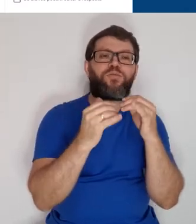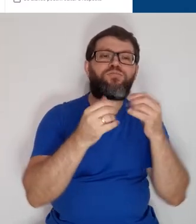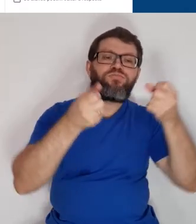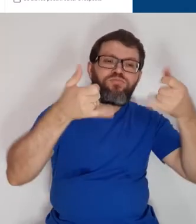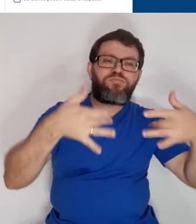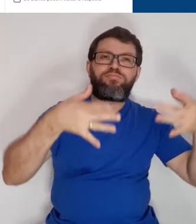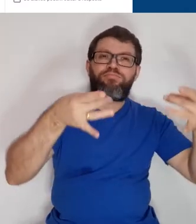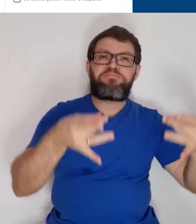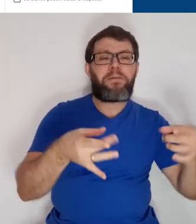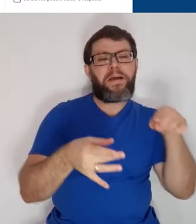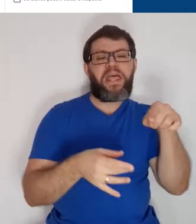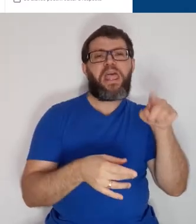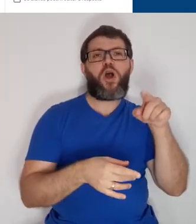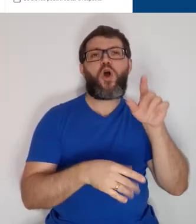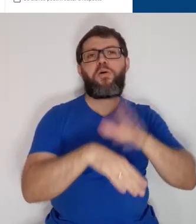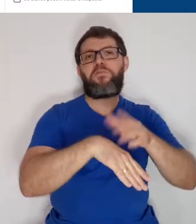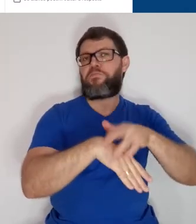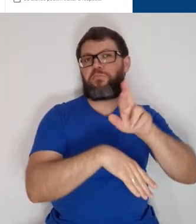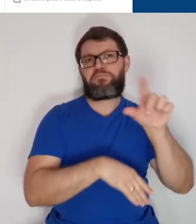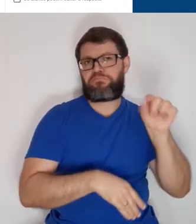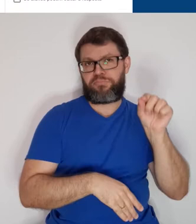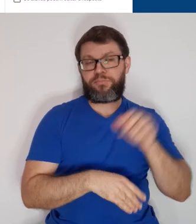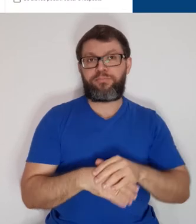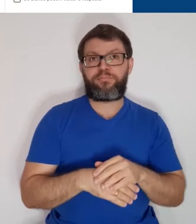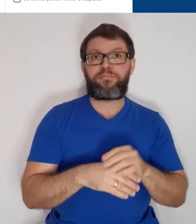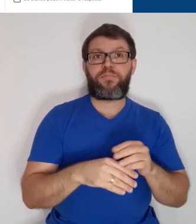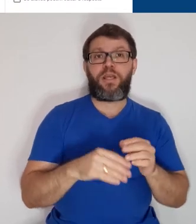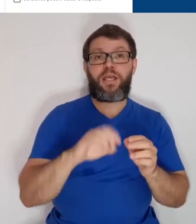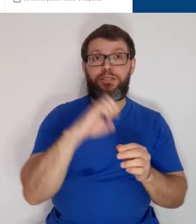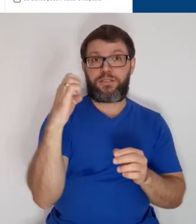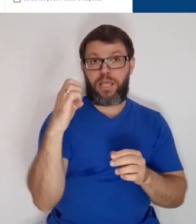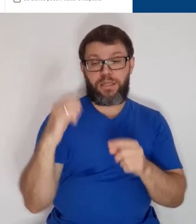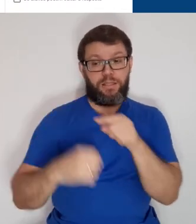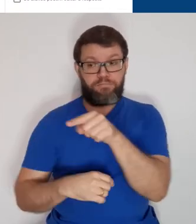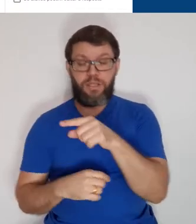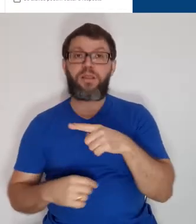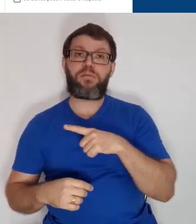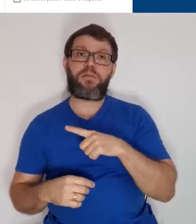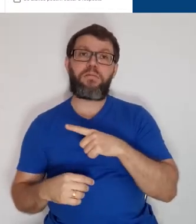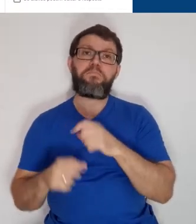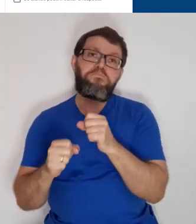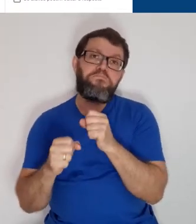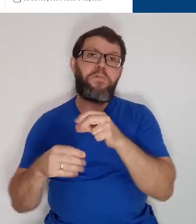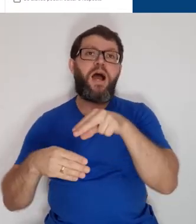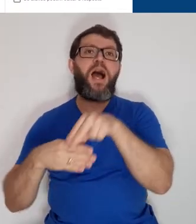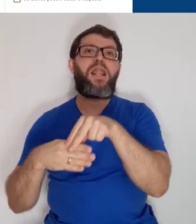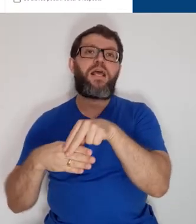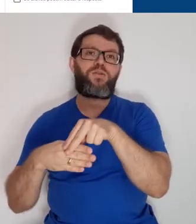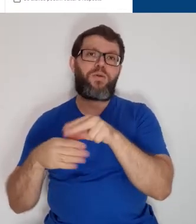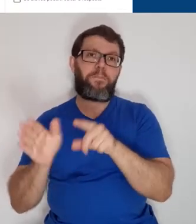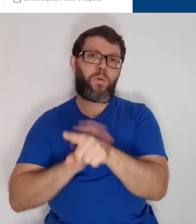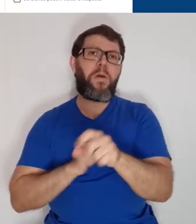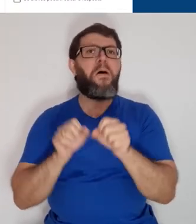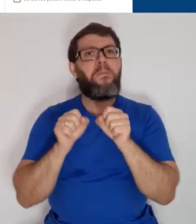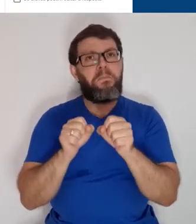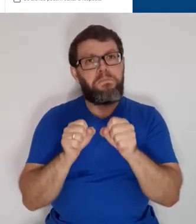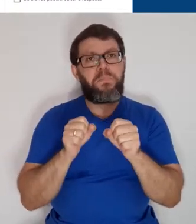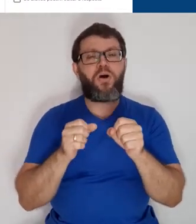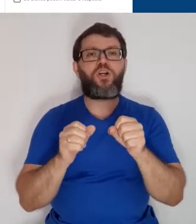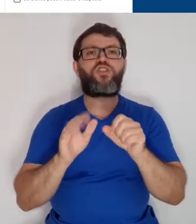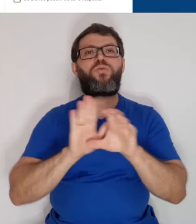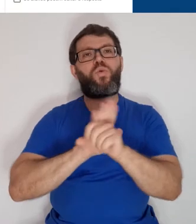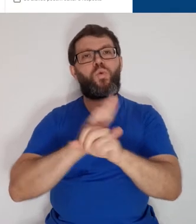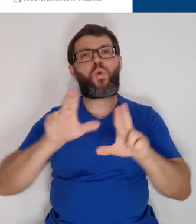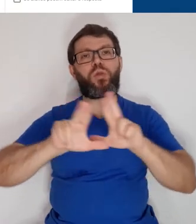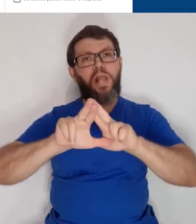a medida Esse passo é opcional abaixo à esquerda temos o botão para incluir anexos nessa pergunta pode ser um